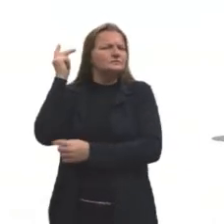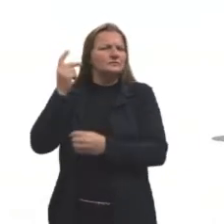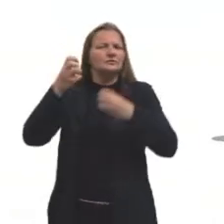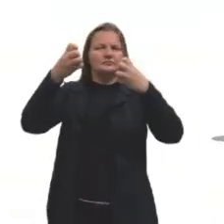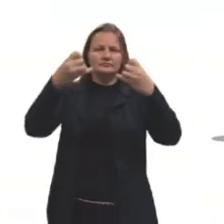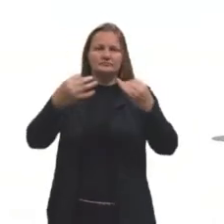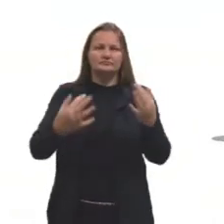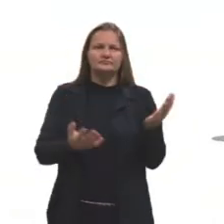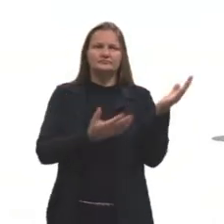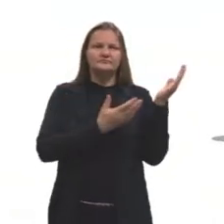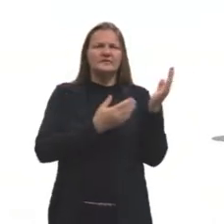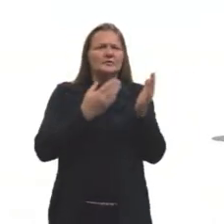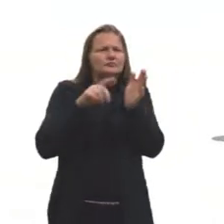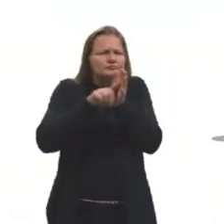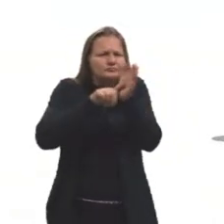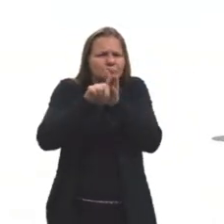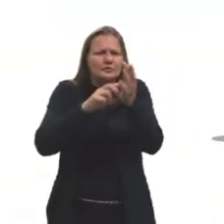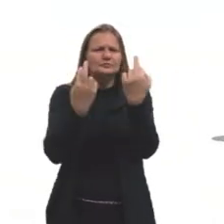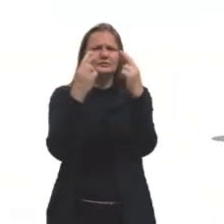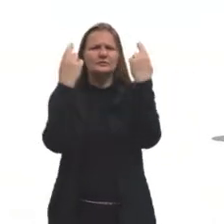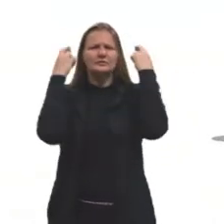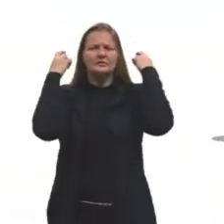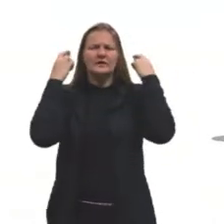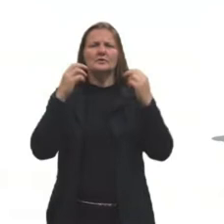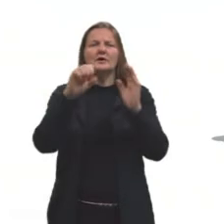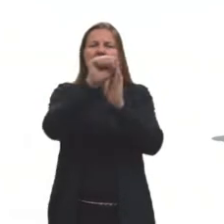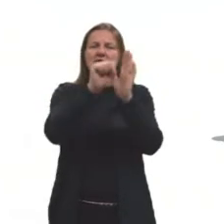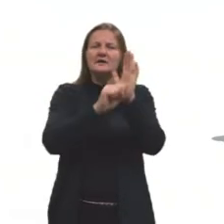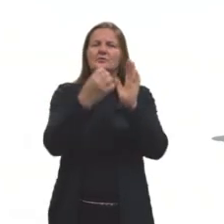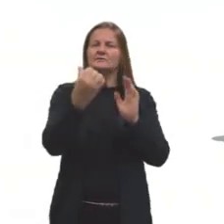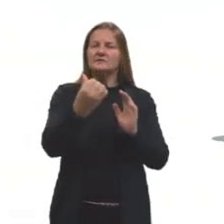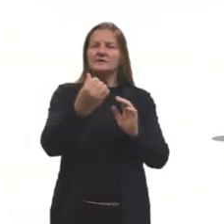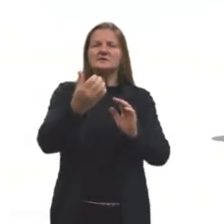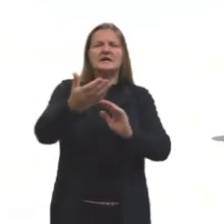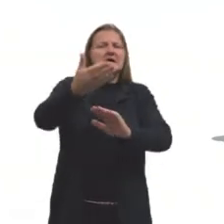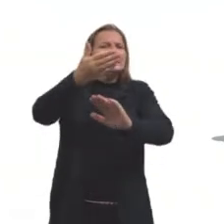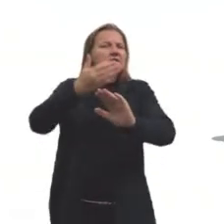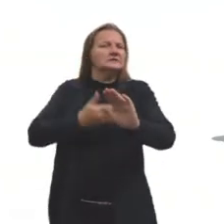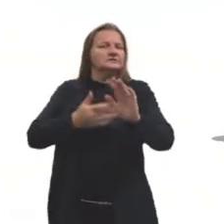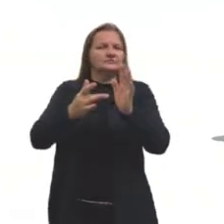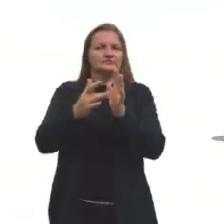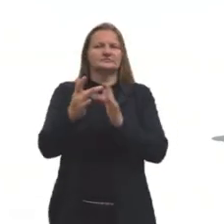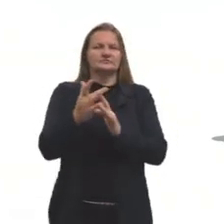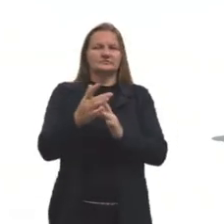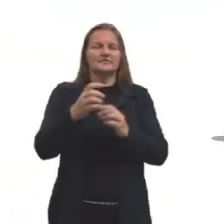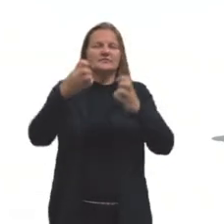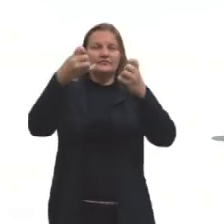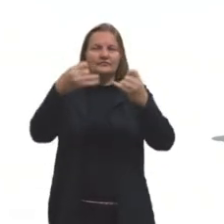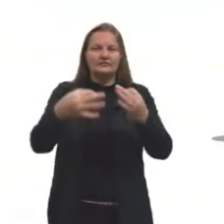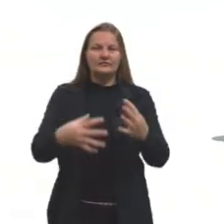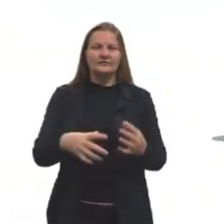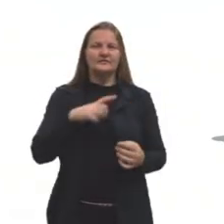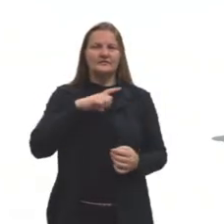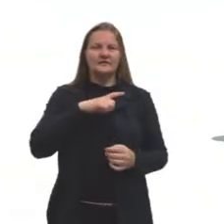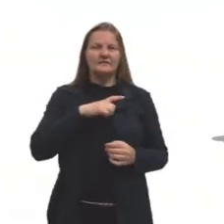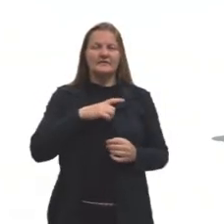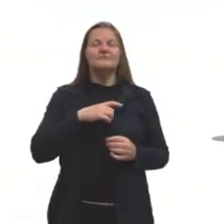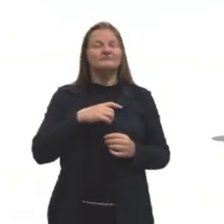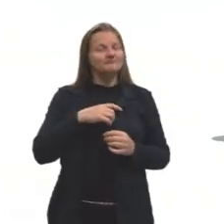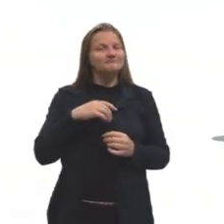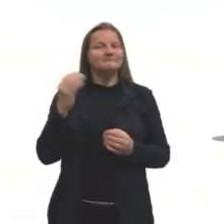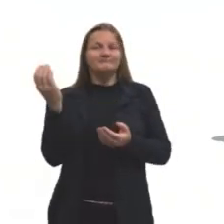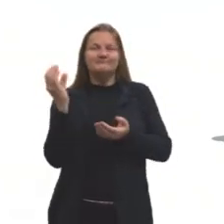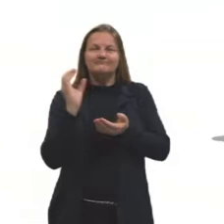né estudiosos gregos né já no século 6 antes de Cristo né davam carga elétrica